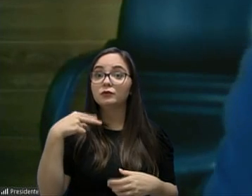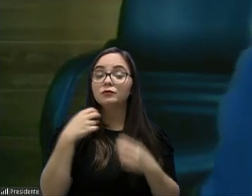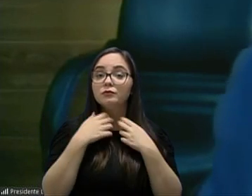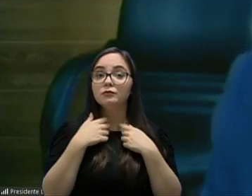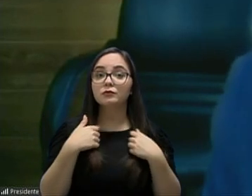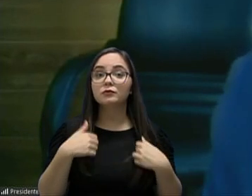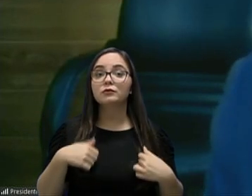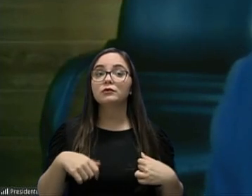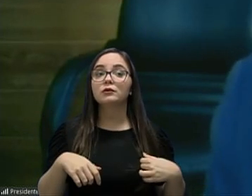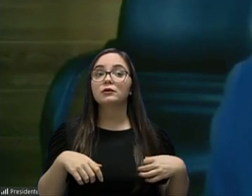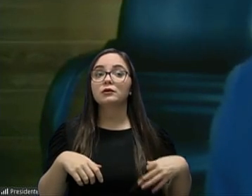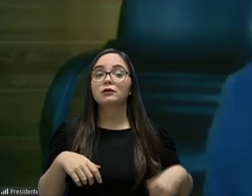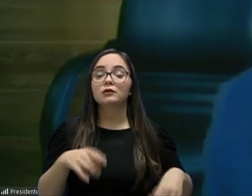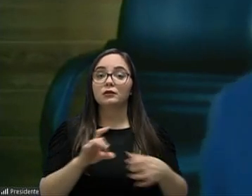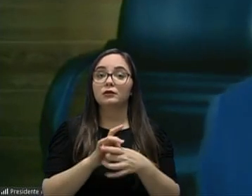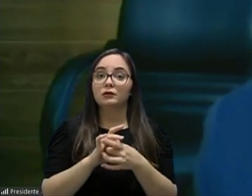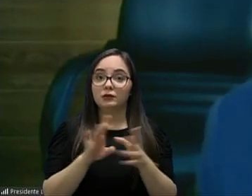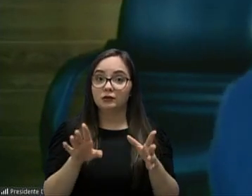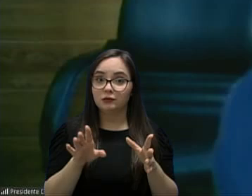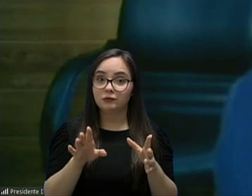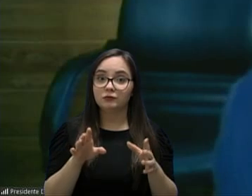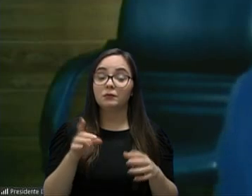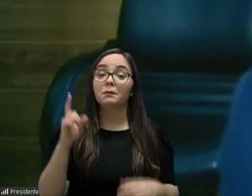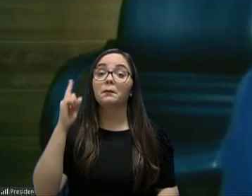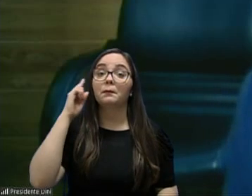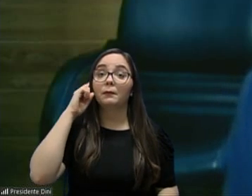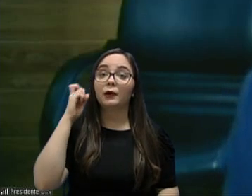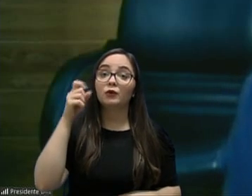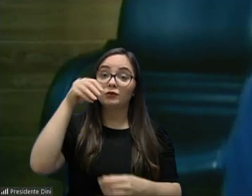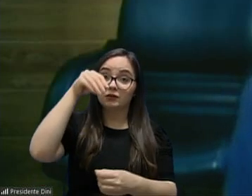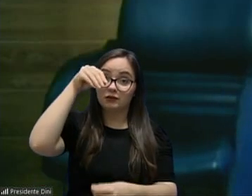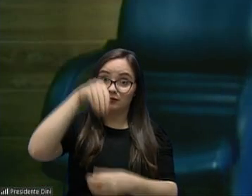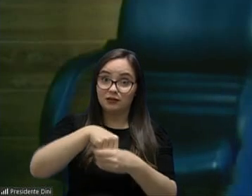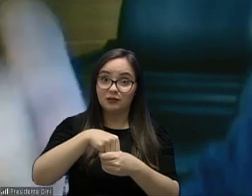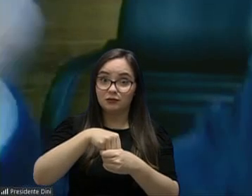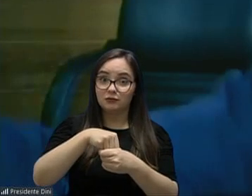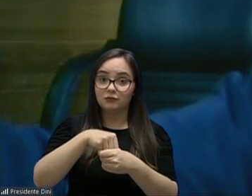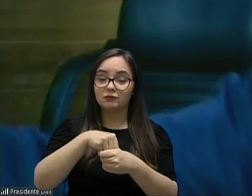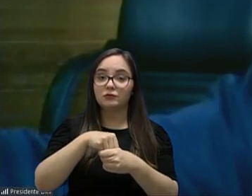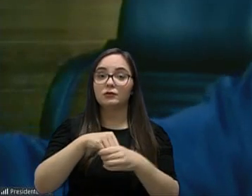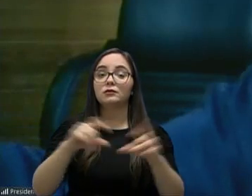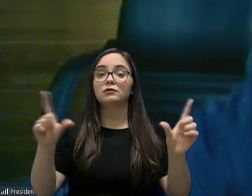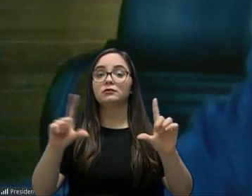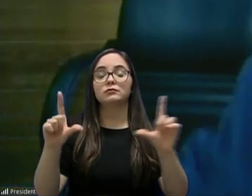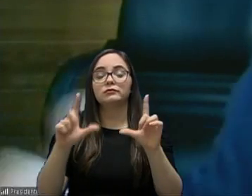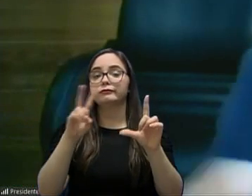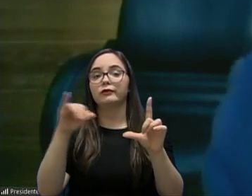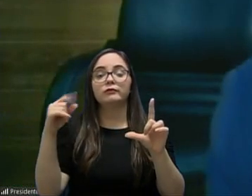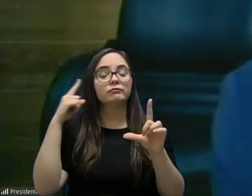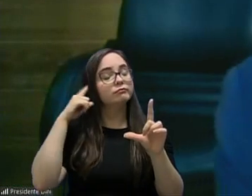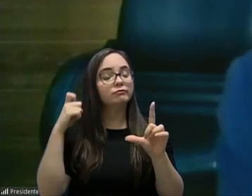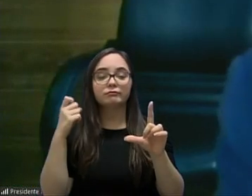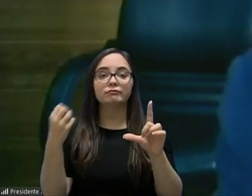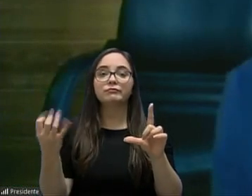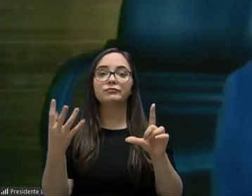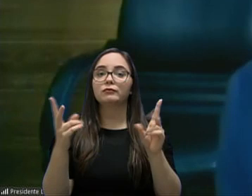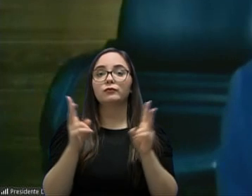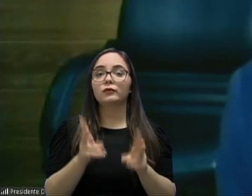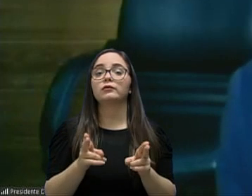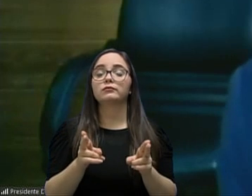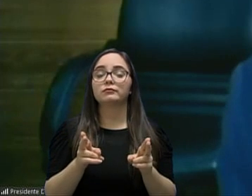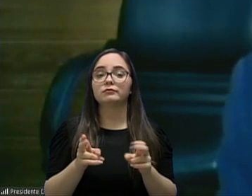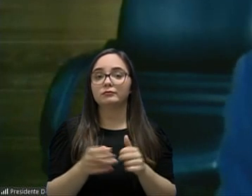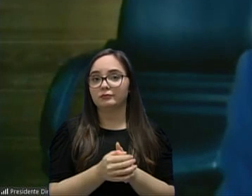tudo aberto, e se houver barulho dentro do gabinete, na televisão ele vai pegar, vai captar o